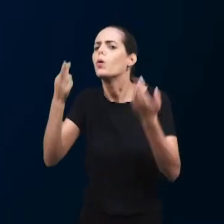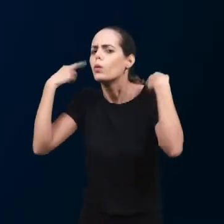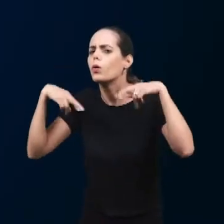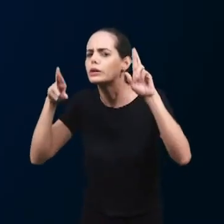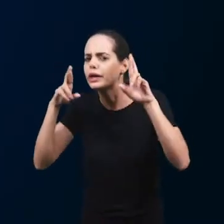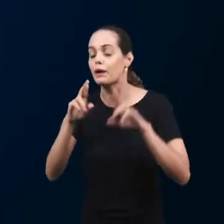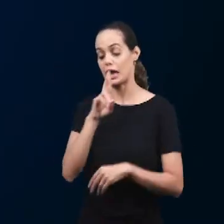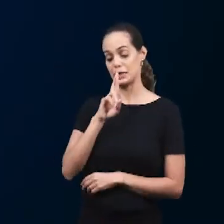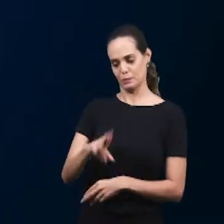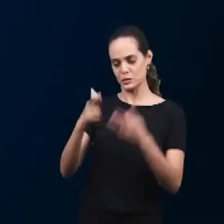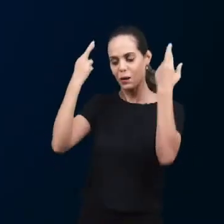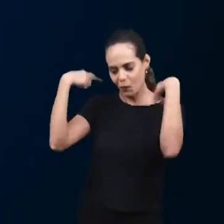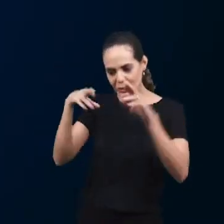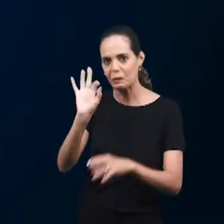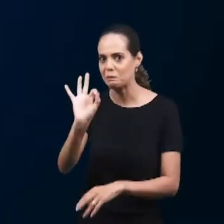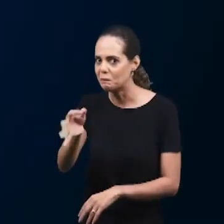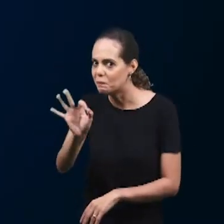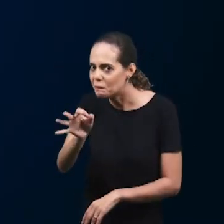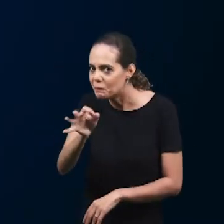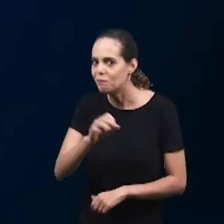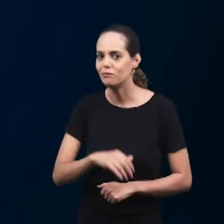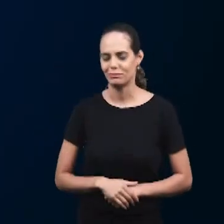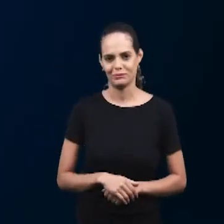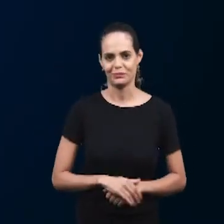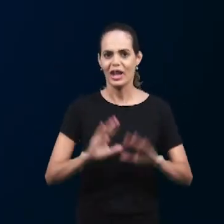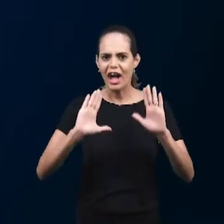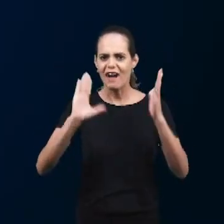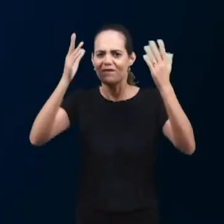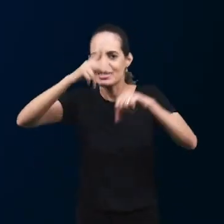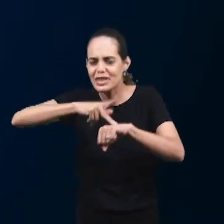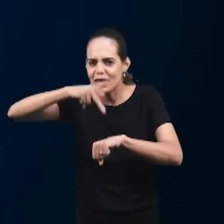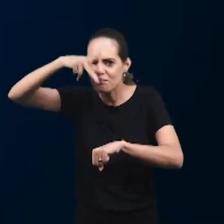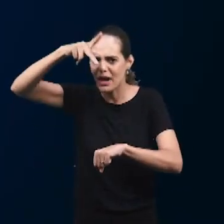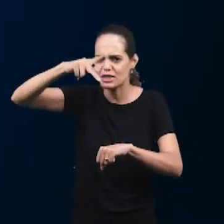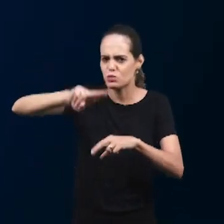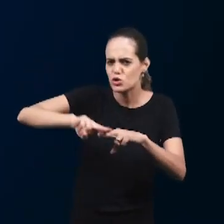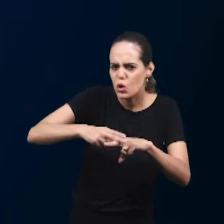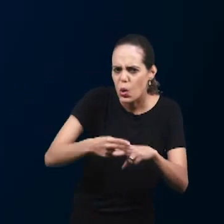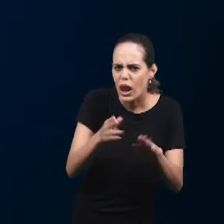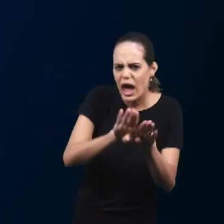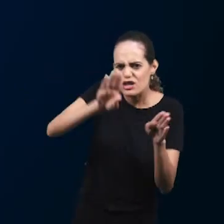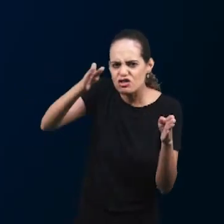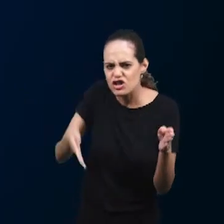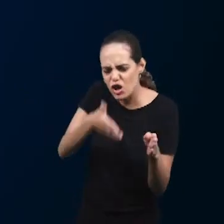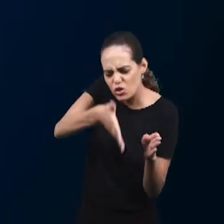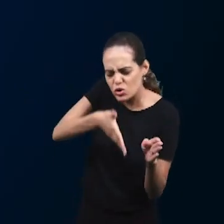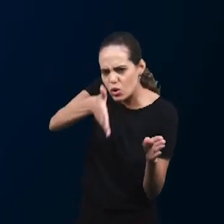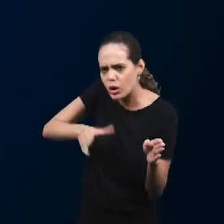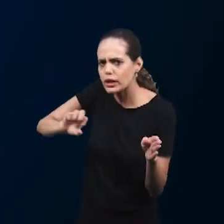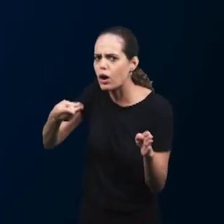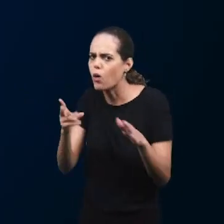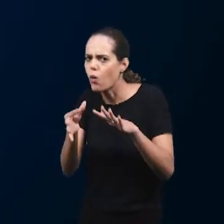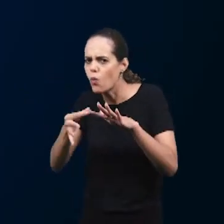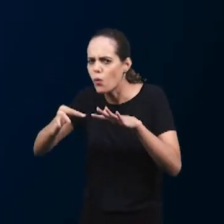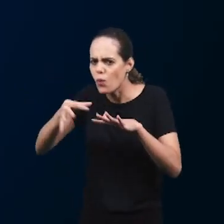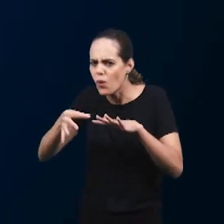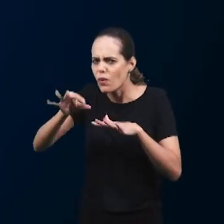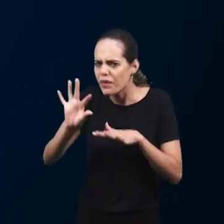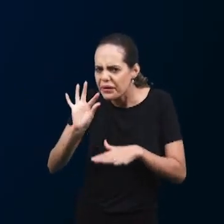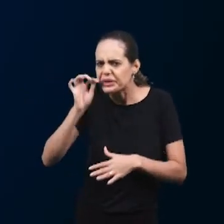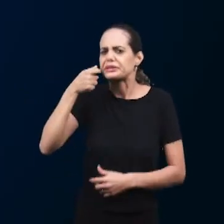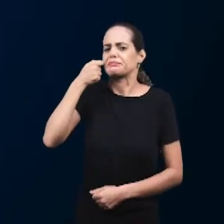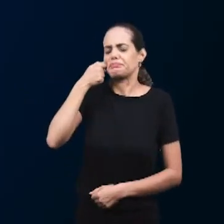de cordeiro? De cordeiro. A festa da Páscoa era comemorada com chocolate, torta ou com